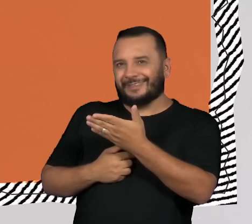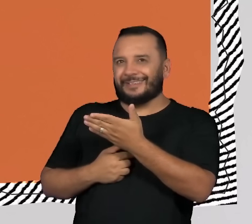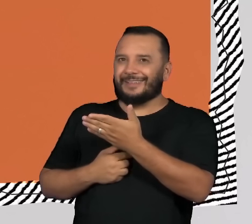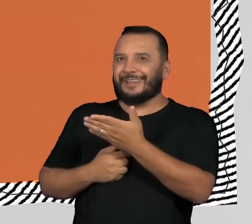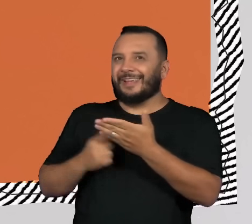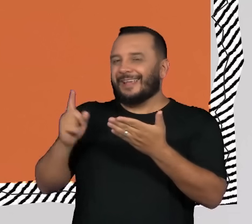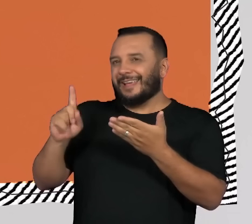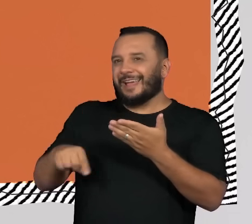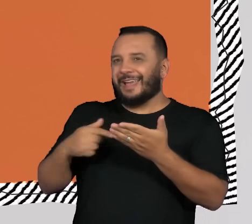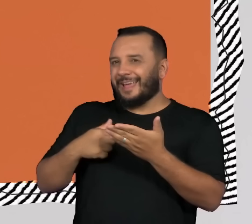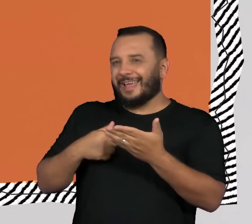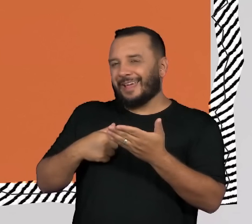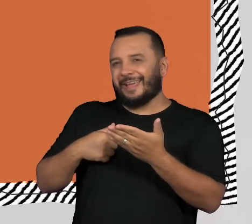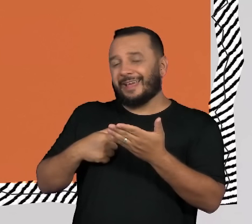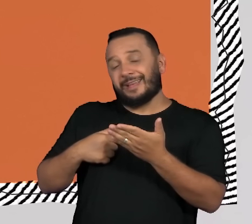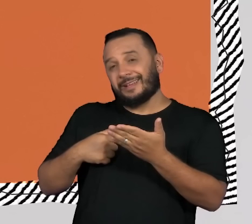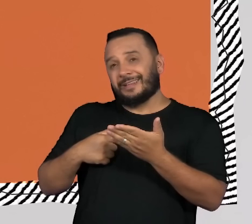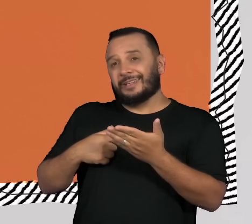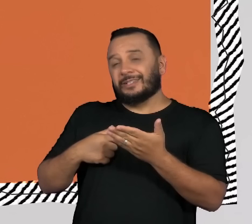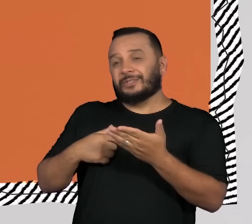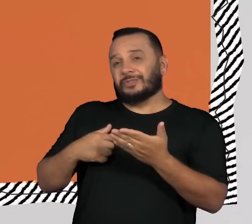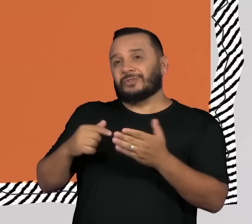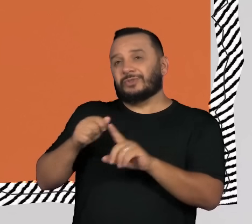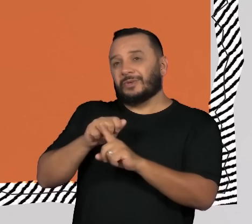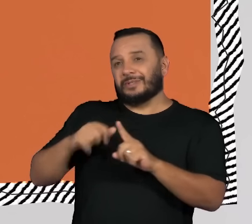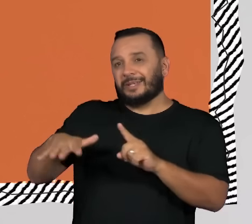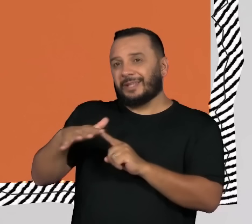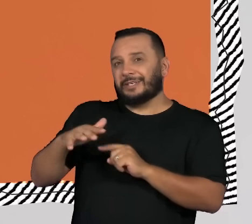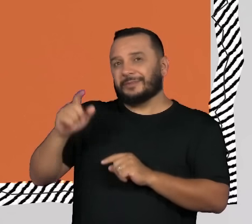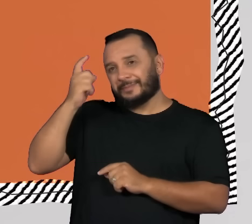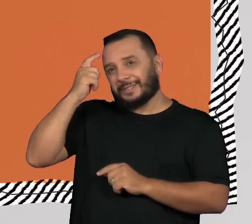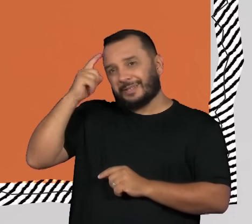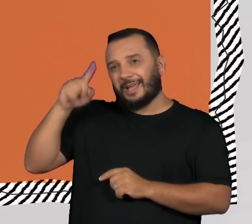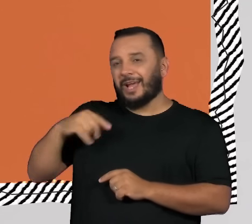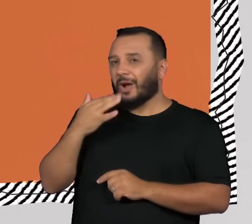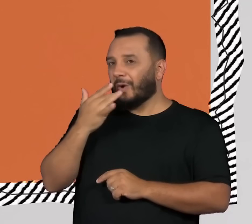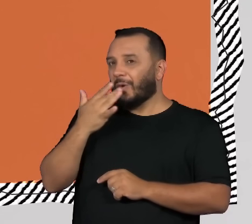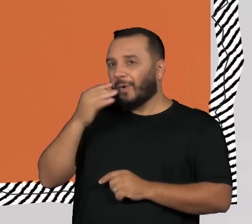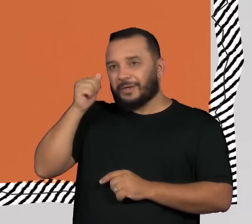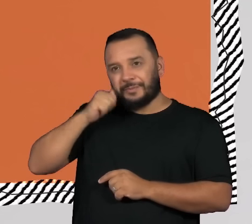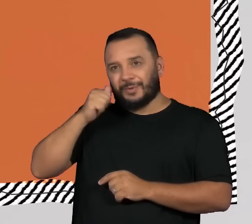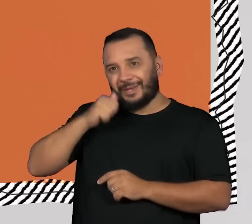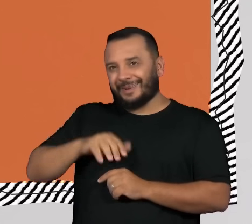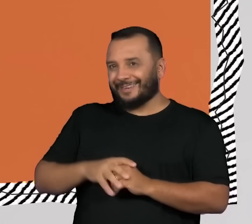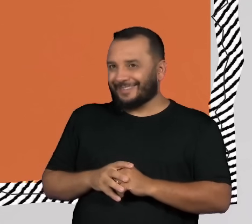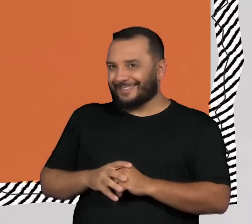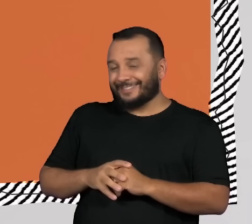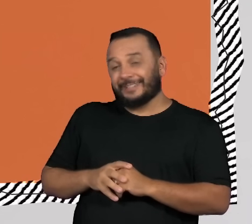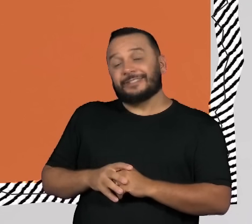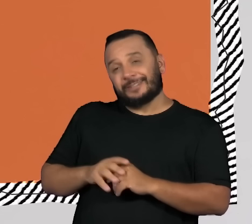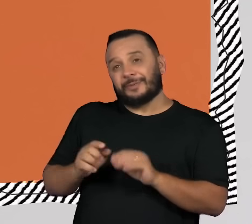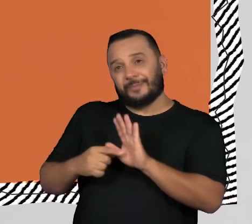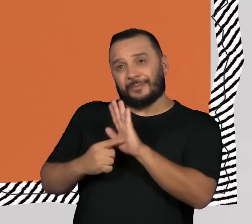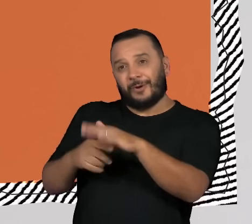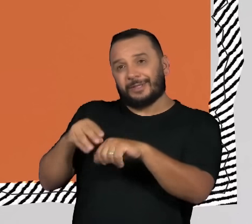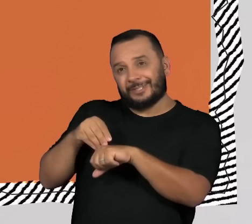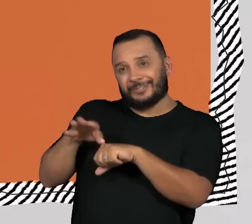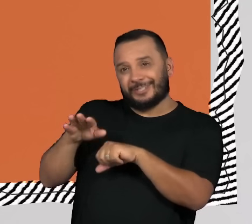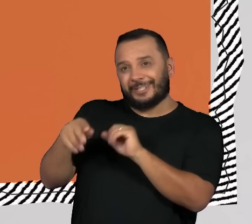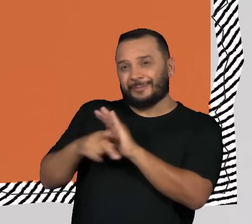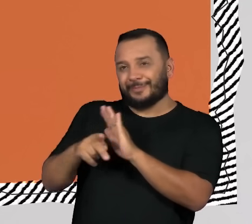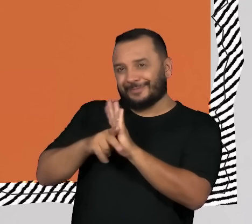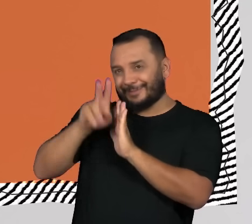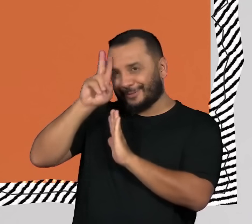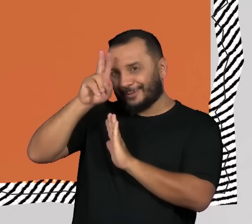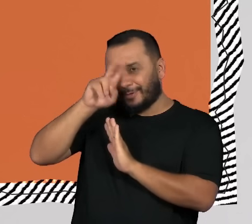pela sociedade, são tidas como cores femininas. Isso. Então é meio que um spoiler da história. Já é uma coisa